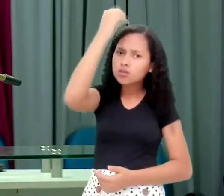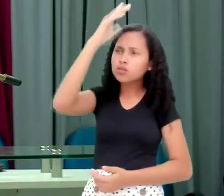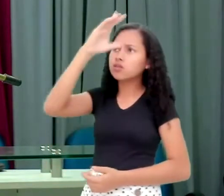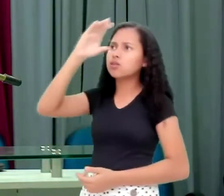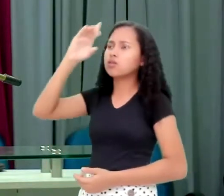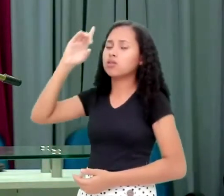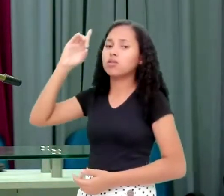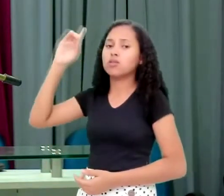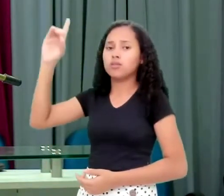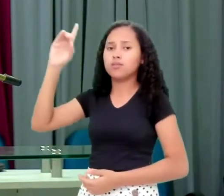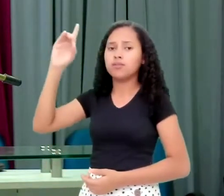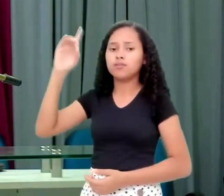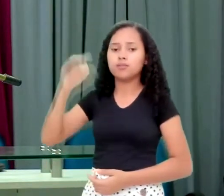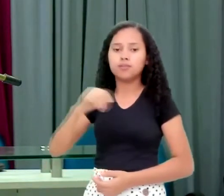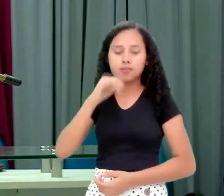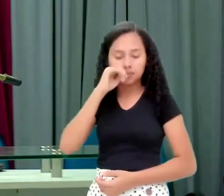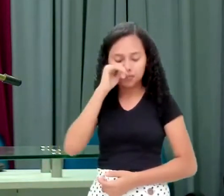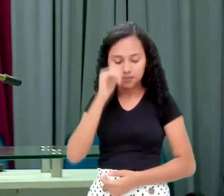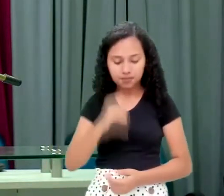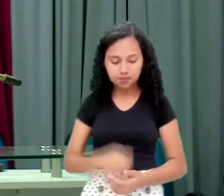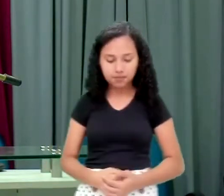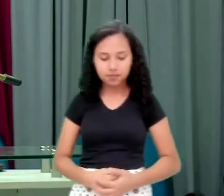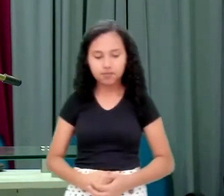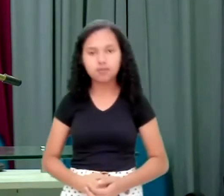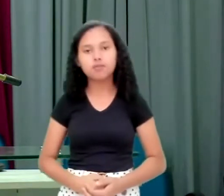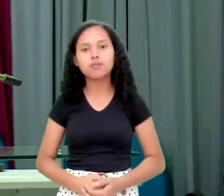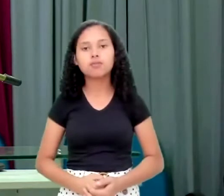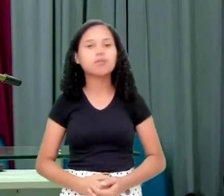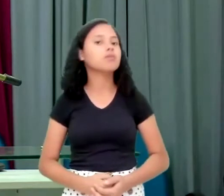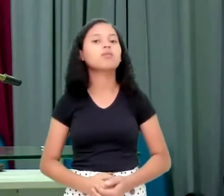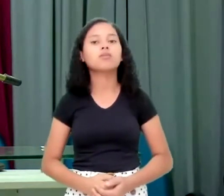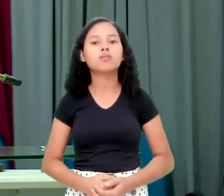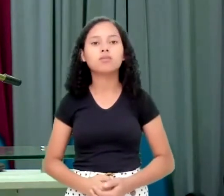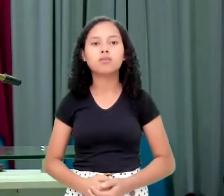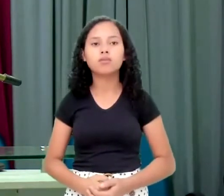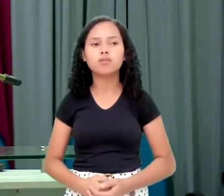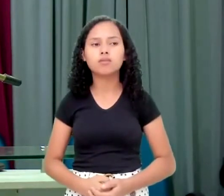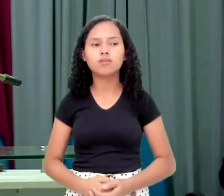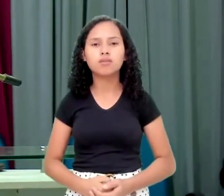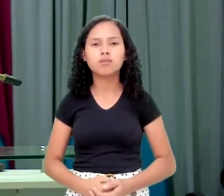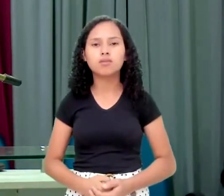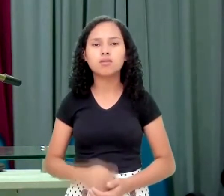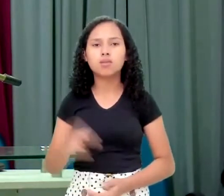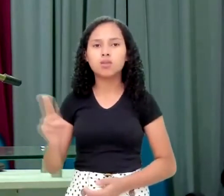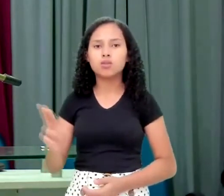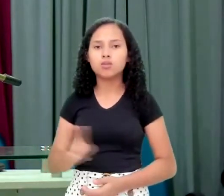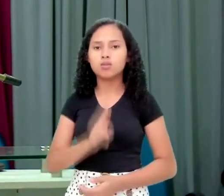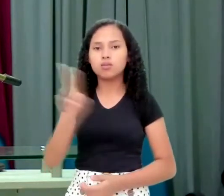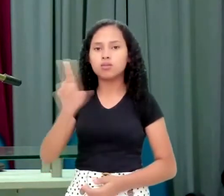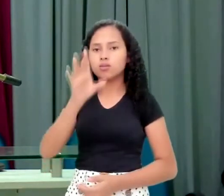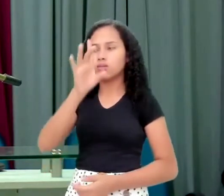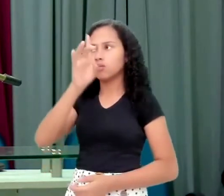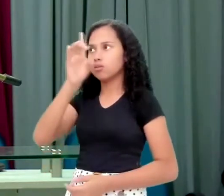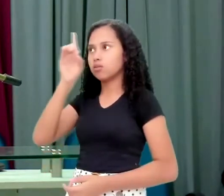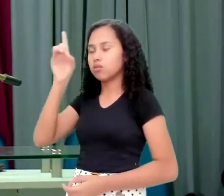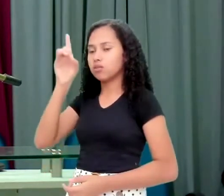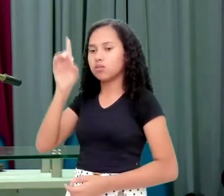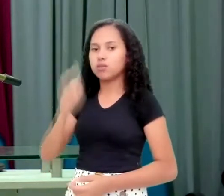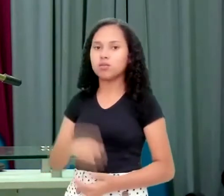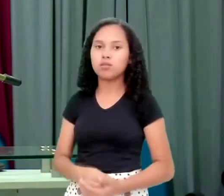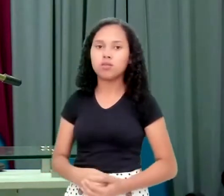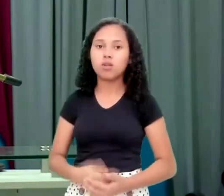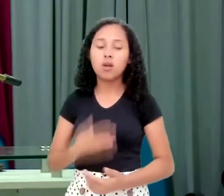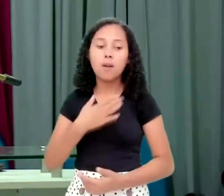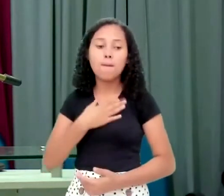Davi, louvado seja o nome do Senhor, e a dizer que é usando o Senhor Deus, com o meu